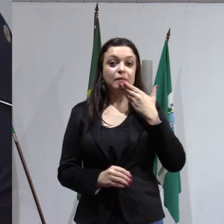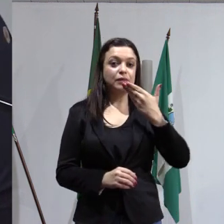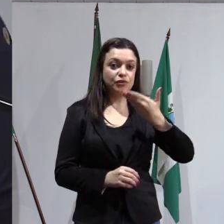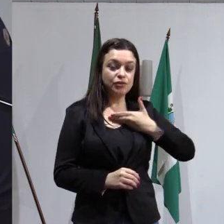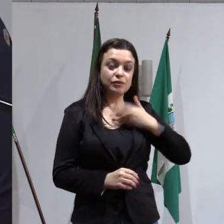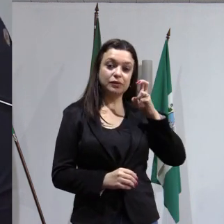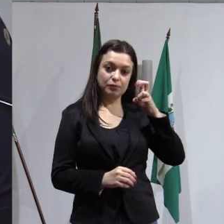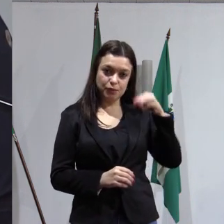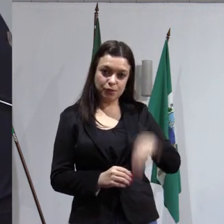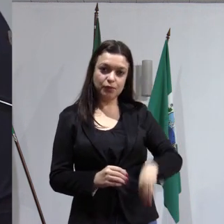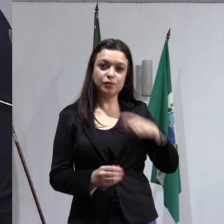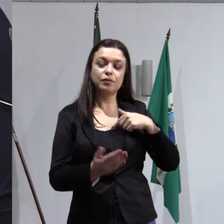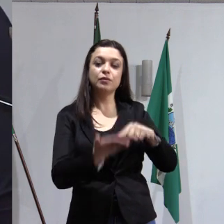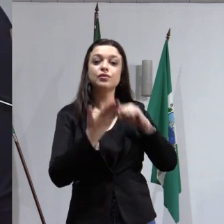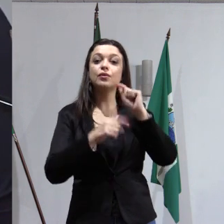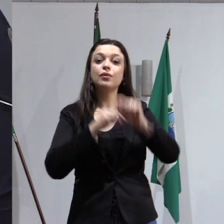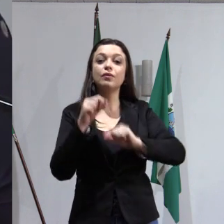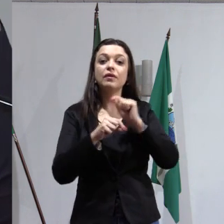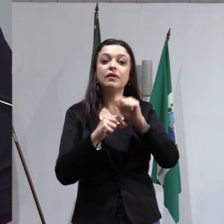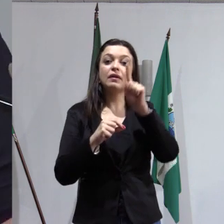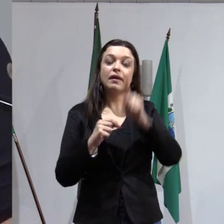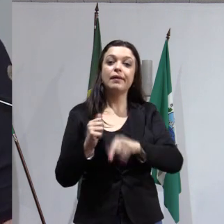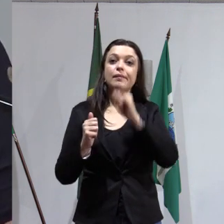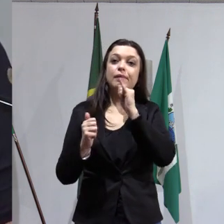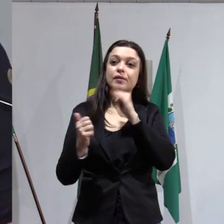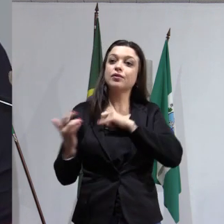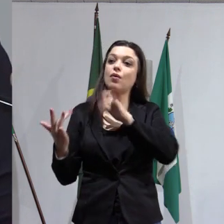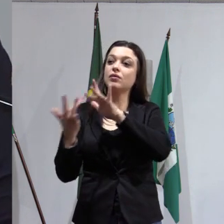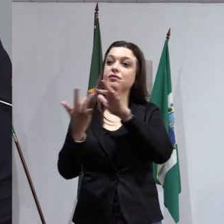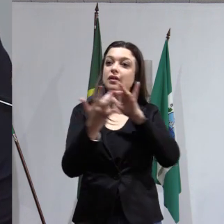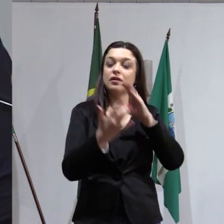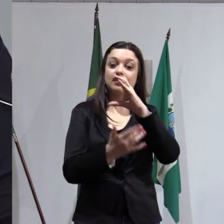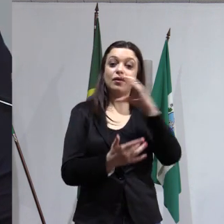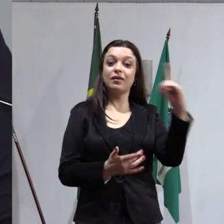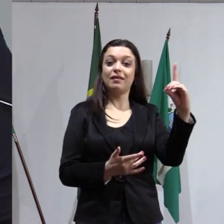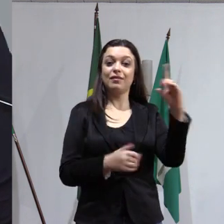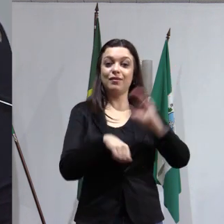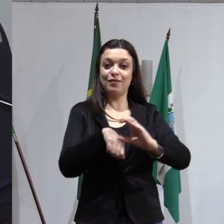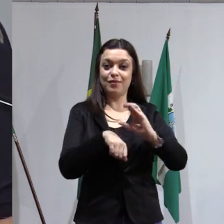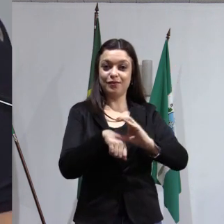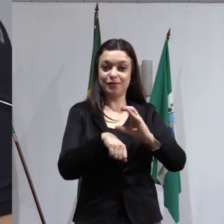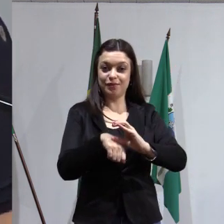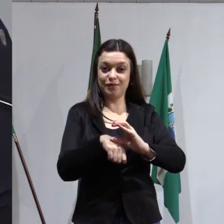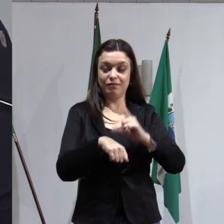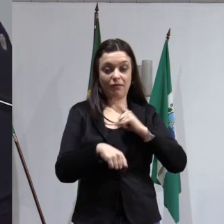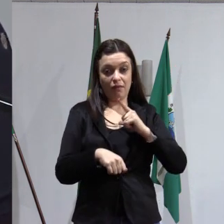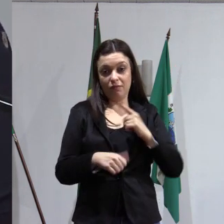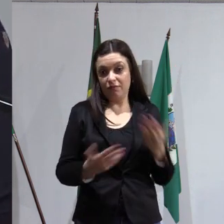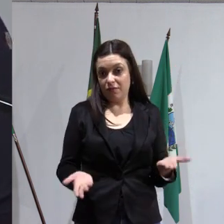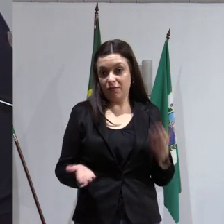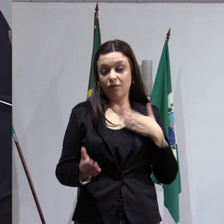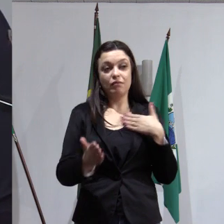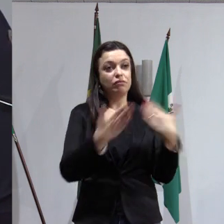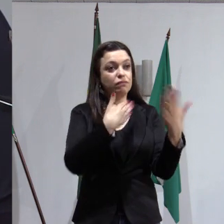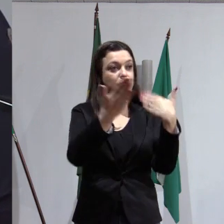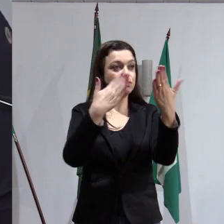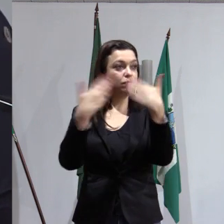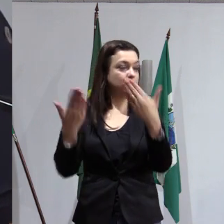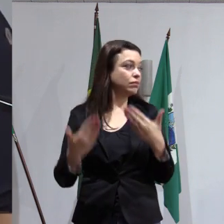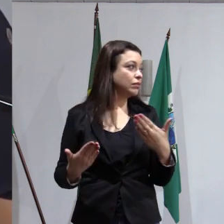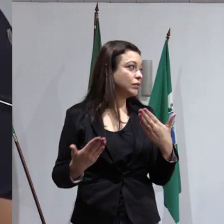aqui em 5 minutos, a primeira coisa que eu fiz foi entrar em contato com os coordenadores de curso. Nós temos nossas ferramentas de comunicação. Por